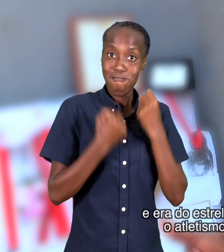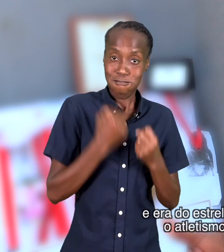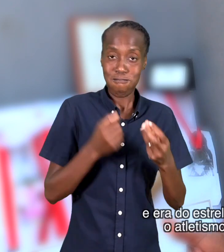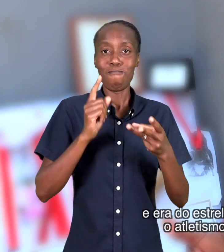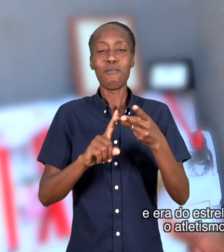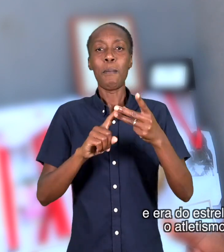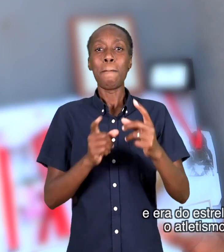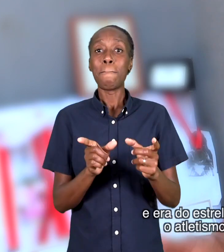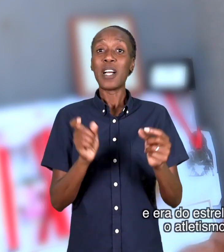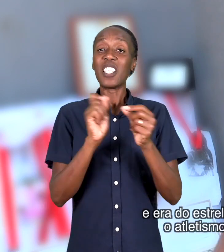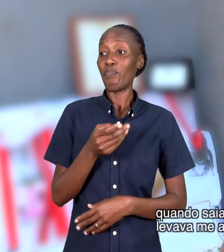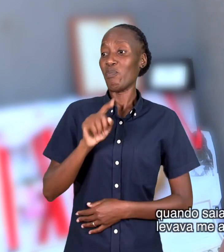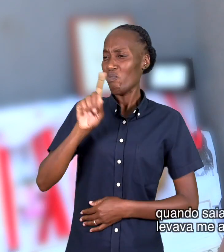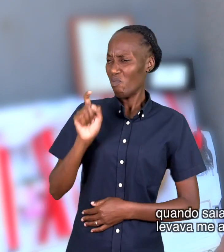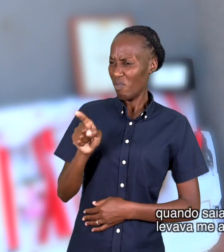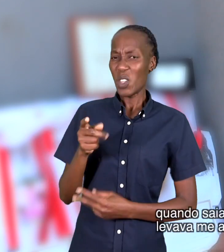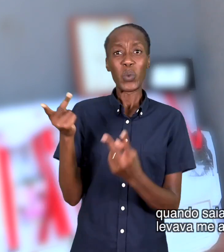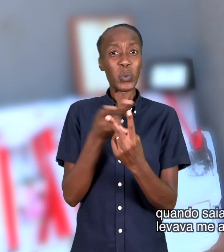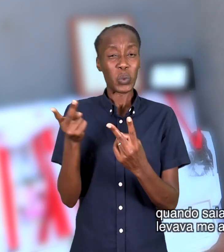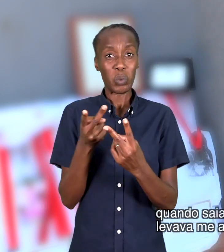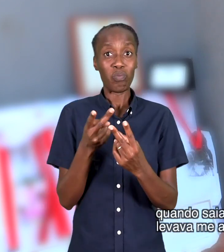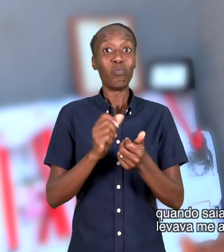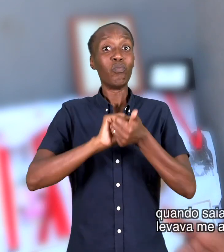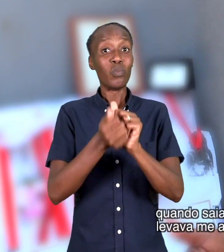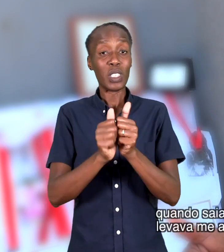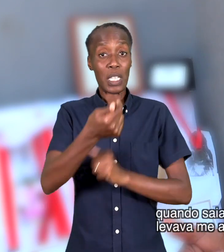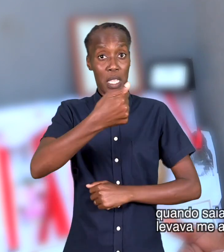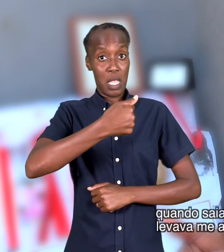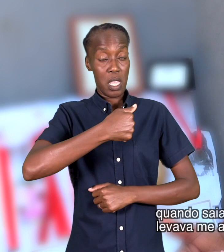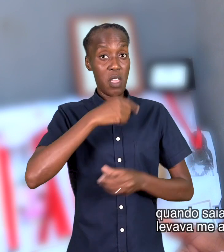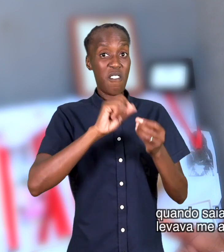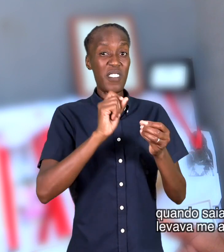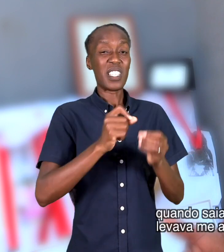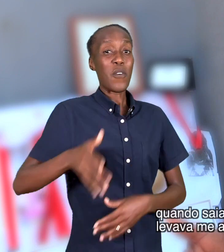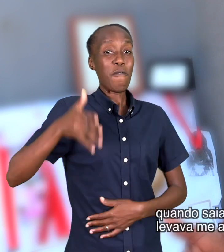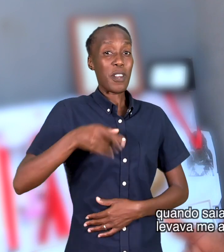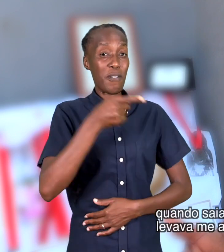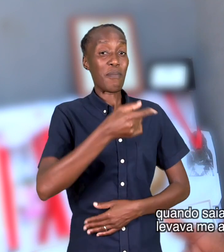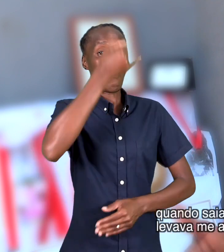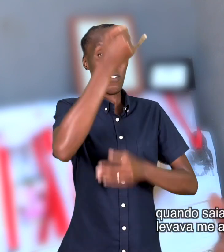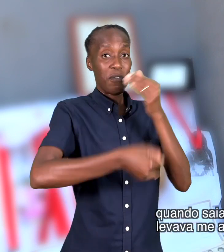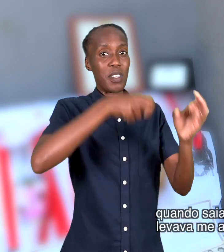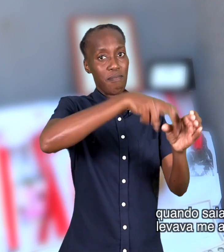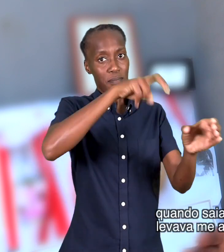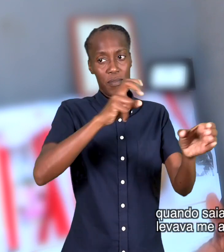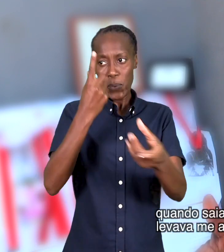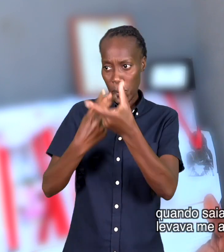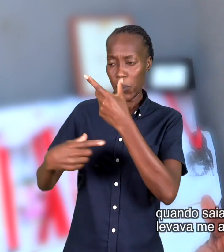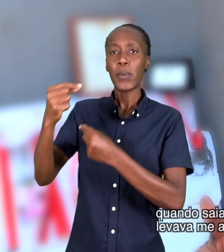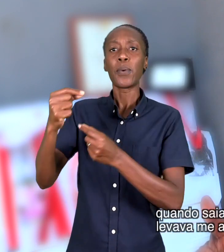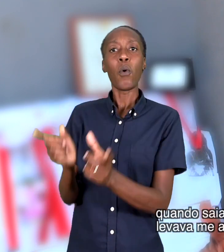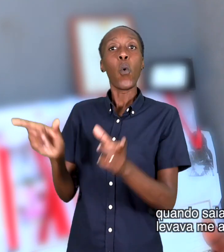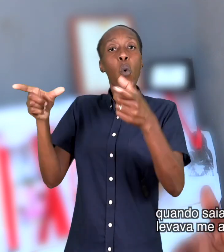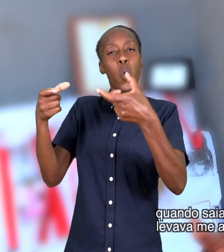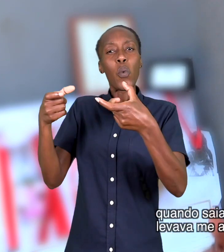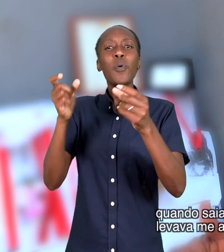era do Estrela Vermelha para o basquetebol. As duas modalidades. Eu, quando saía do ferroviário, às 19 horas, o carro levava-me